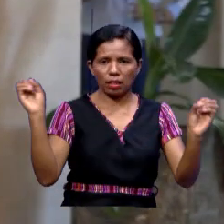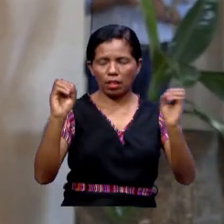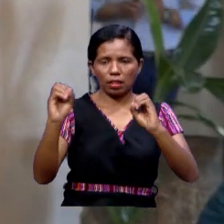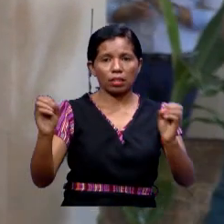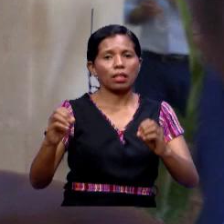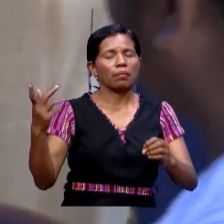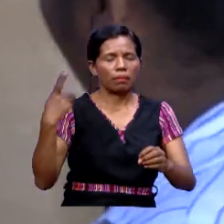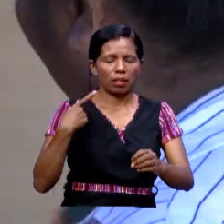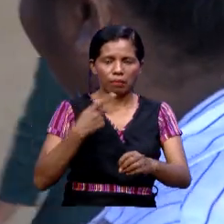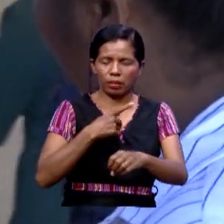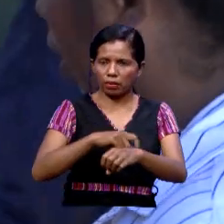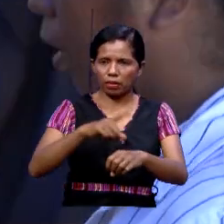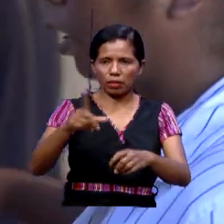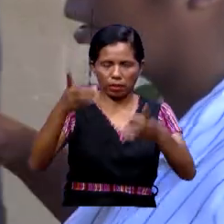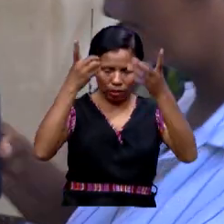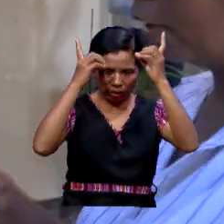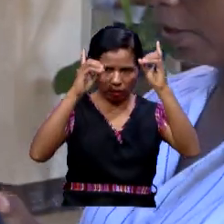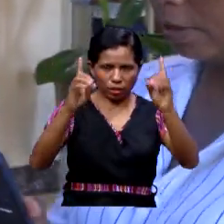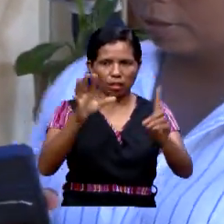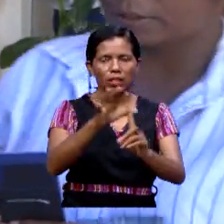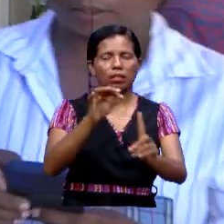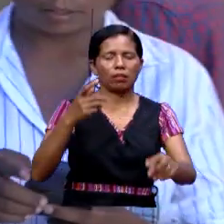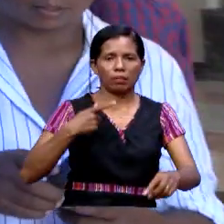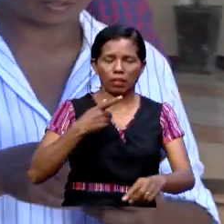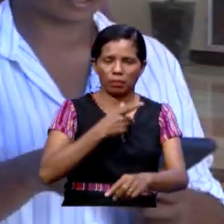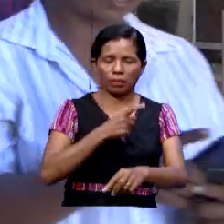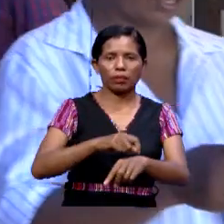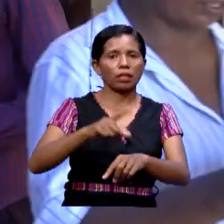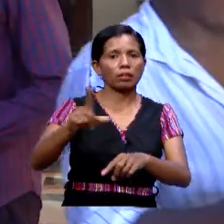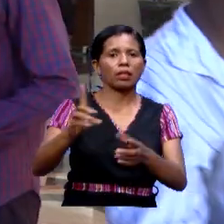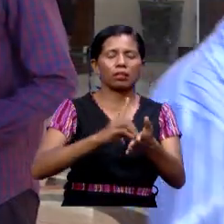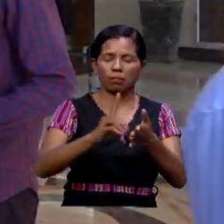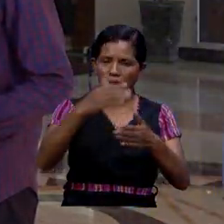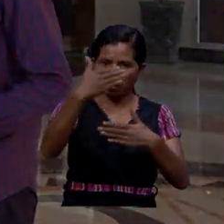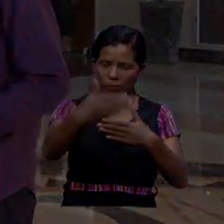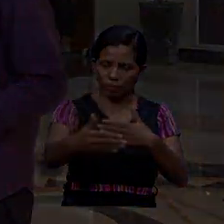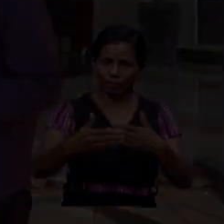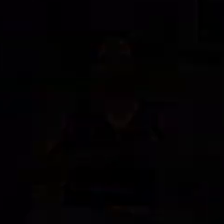parlamentar, molok dekreta elisaun parlamentar iha semana oin. Benvinda Ximenez, Jemen.